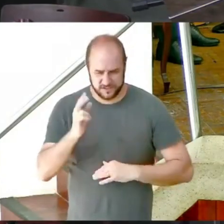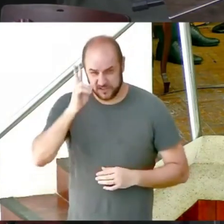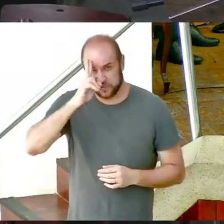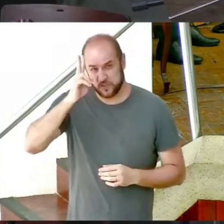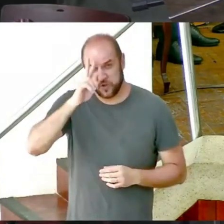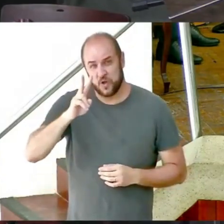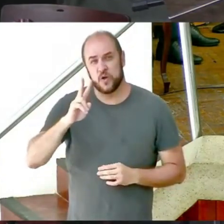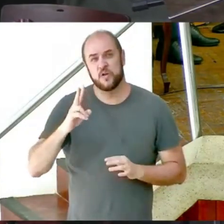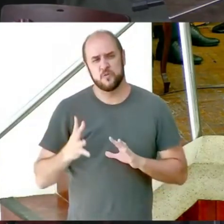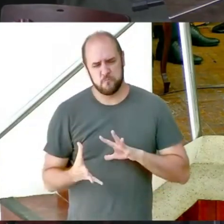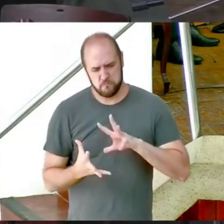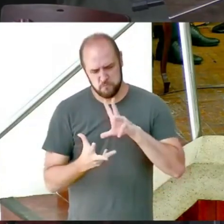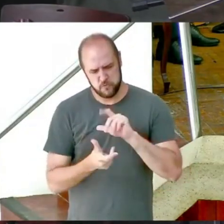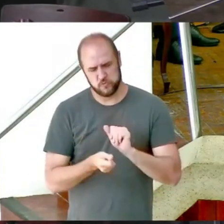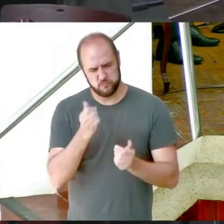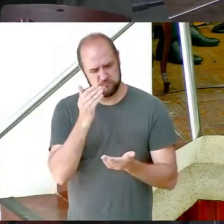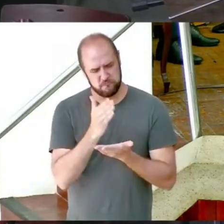humanidade.